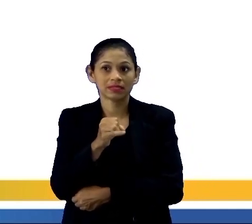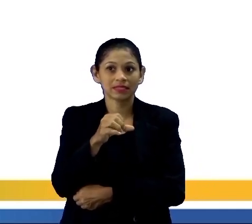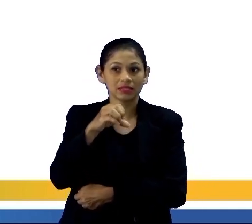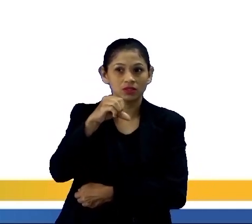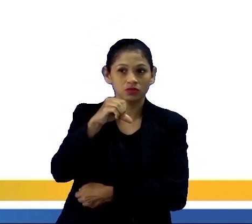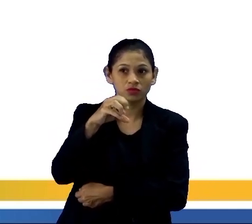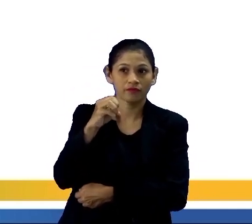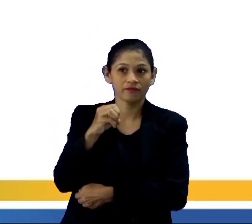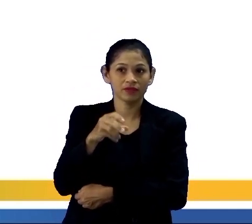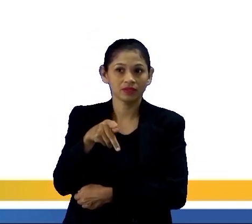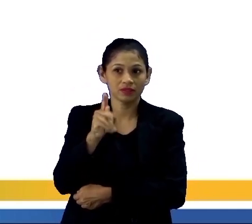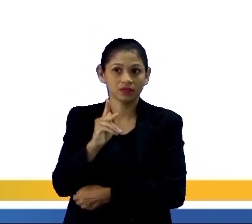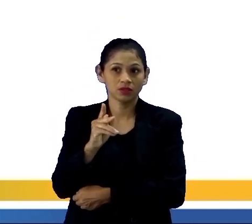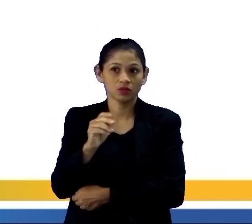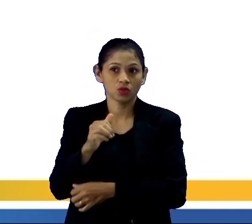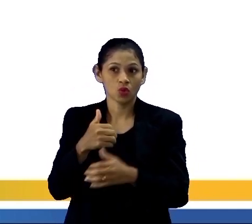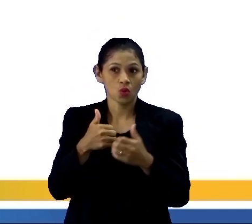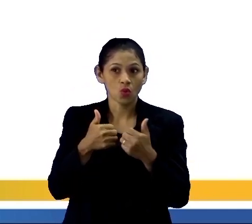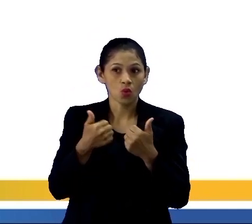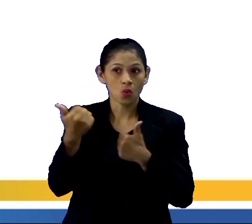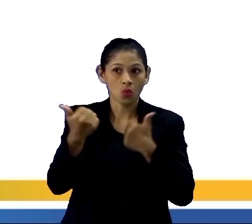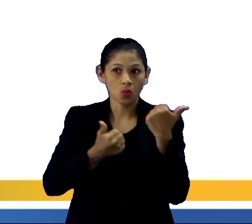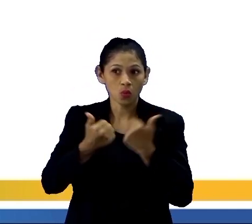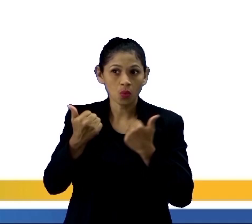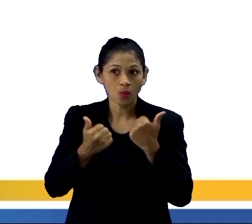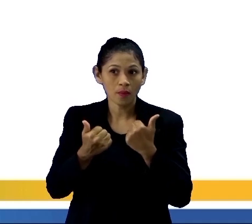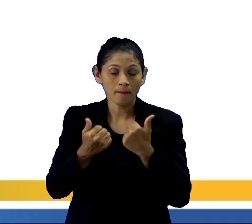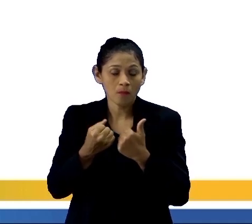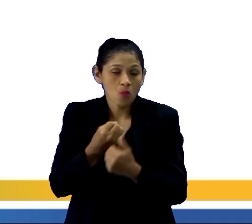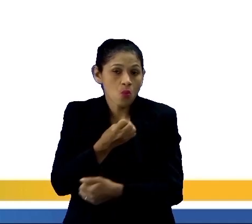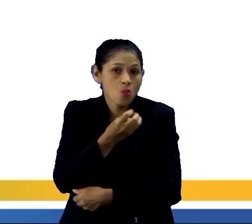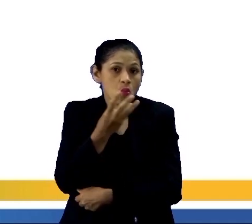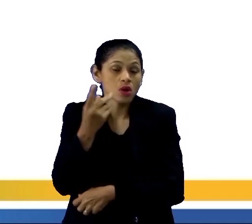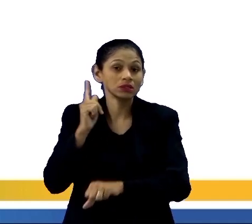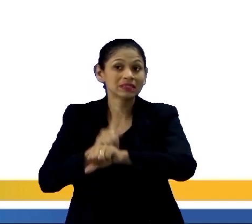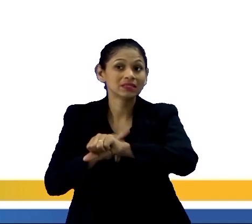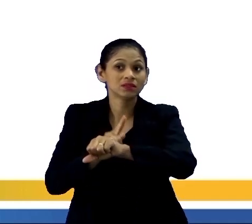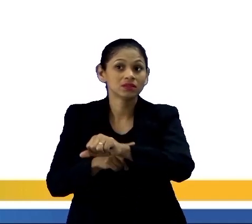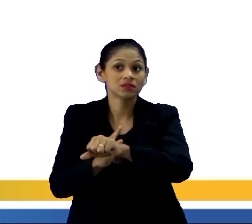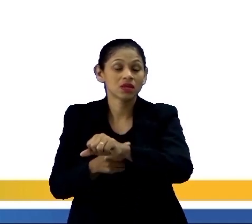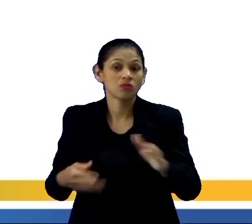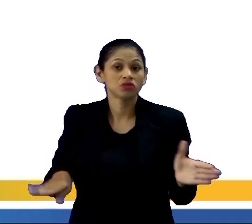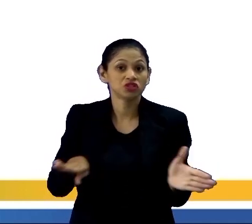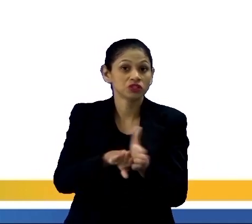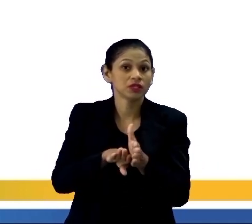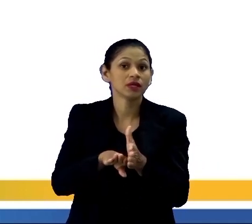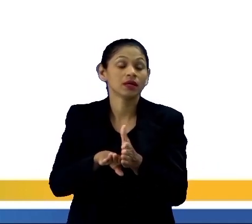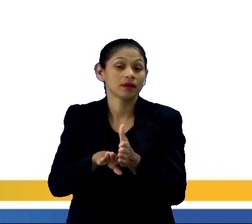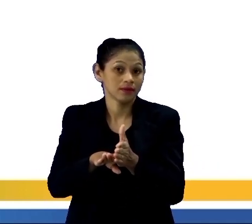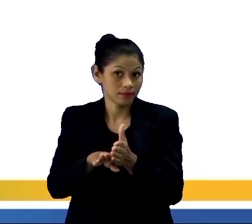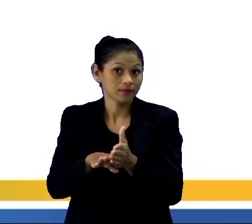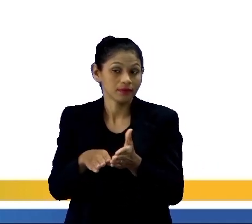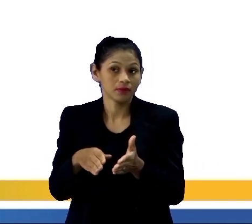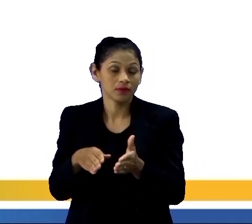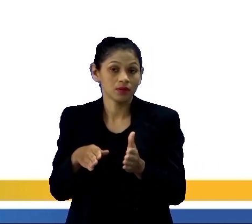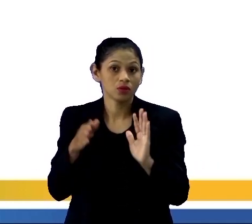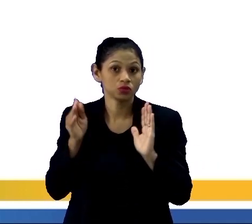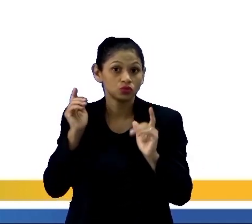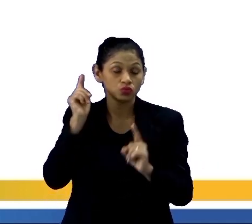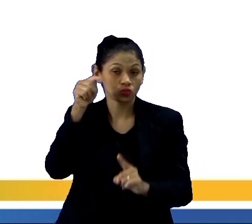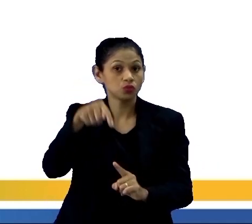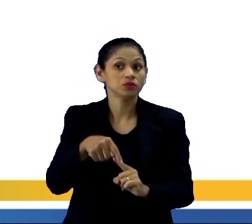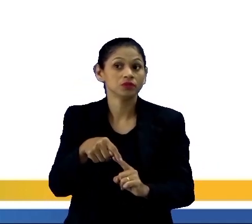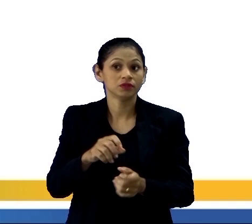mesmo percurso? A proporção construída a partir dessa situação é: quilômetros,